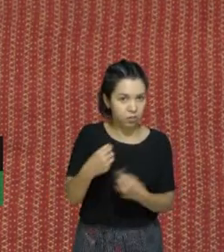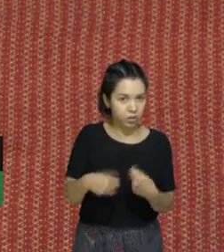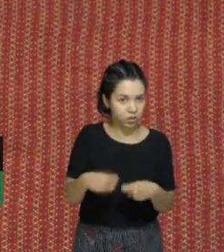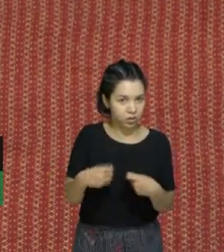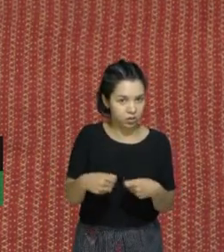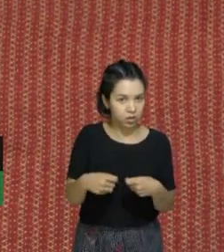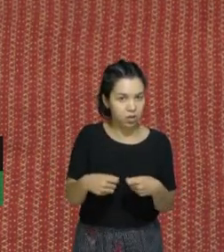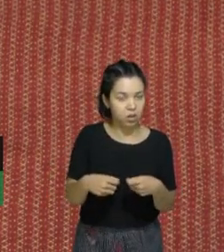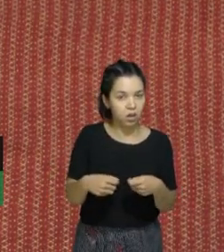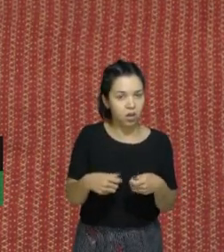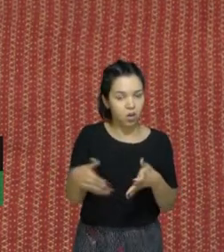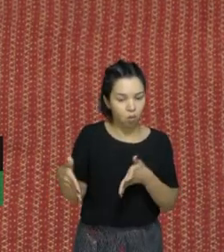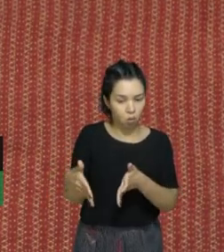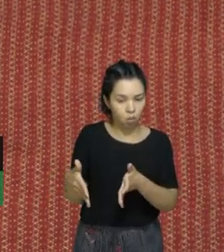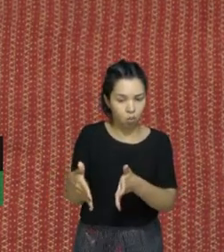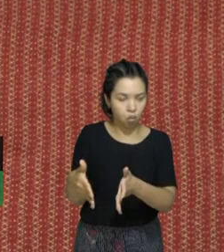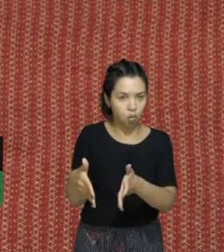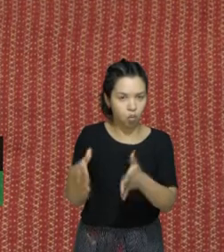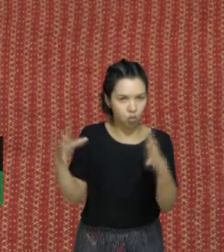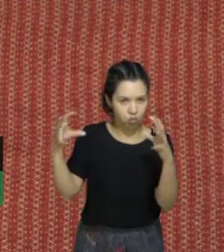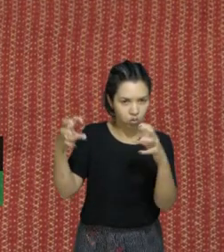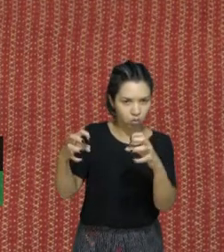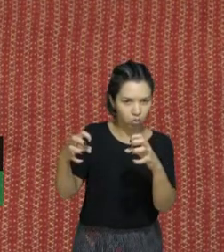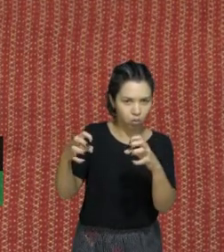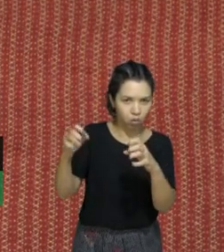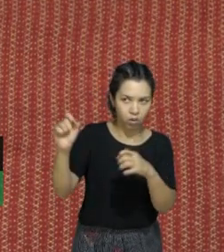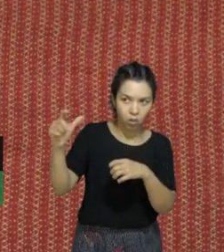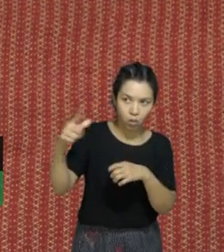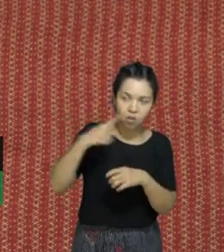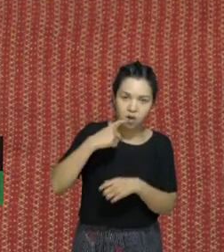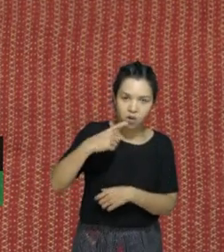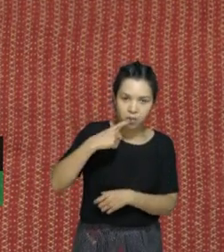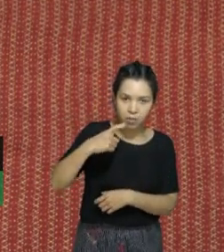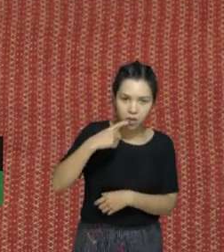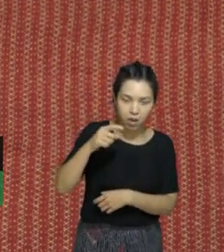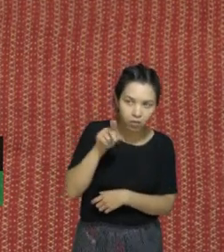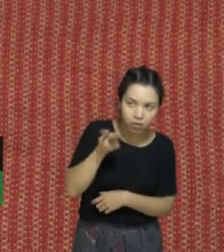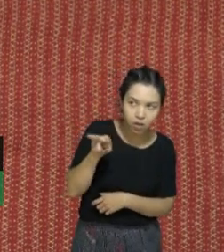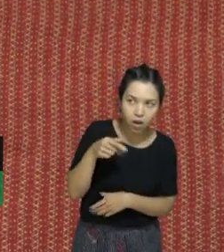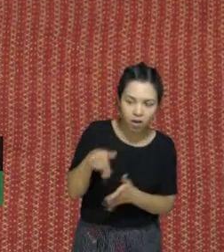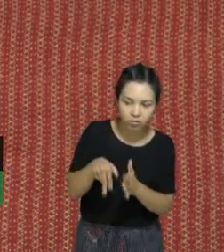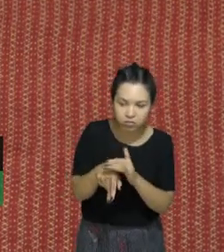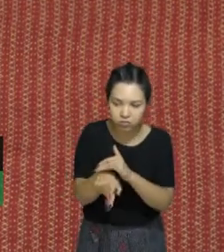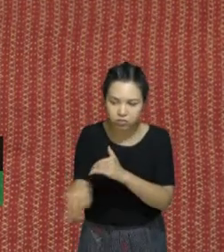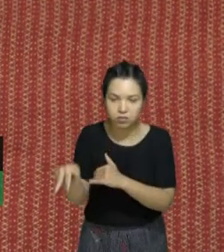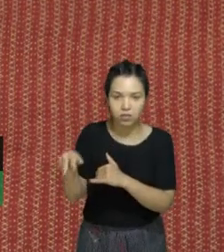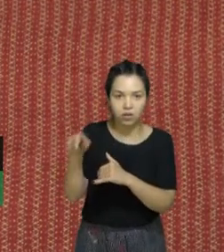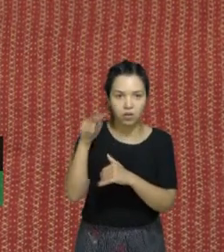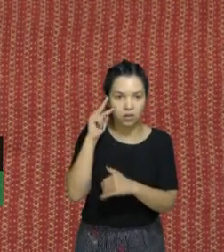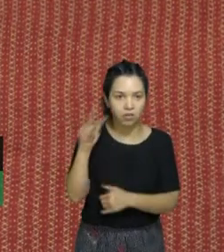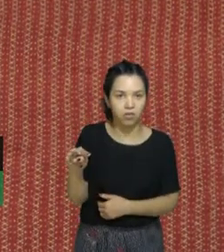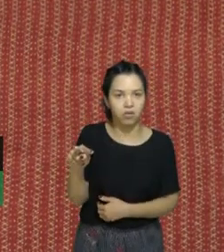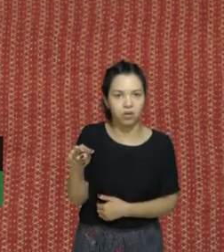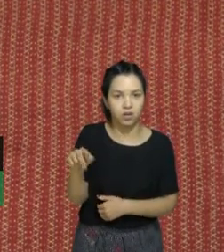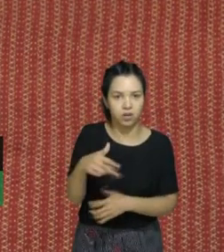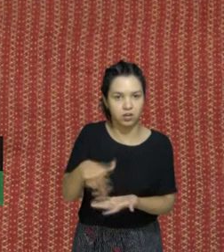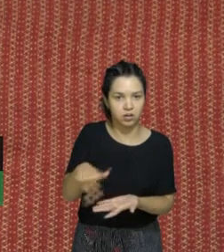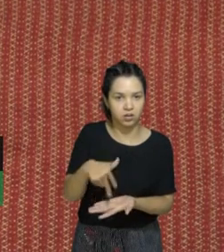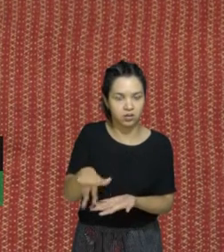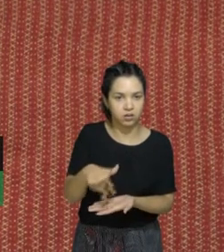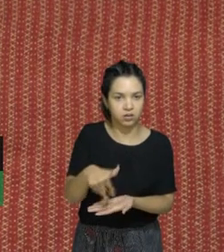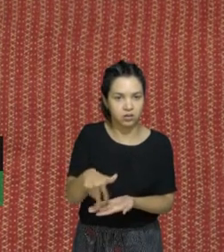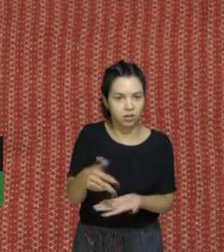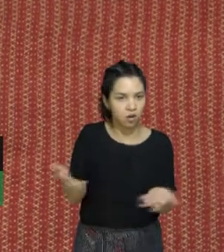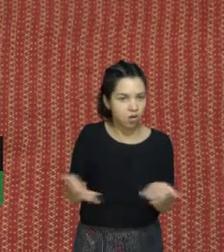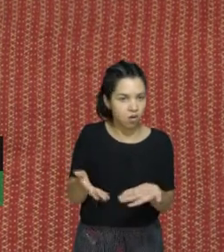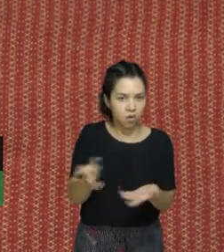rua escura, ver uma luzinha vermelha lá dentro, né? E você entrava, você conseguia ver uma dança dessa lá dentro. Lá. Agora